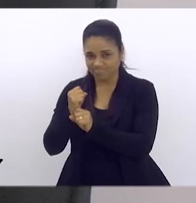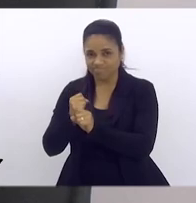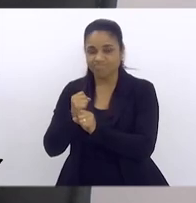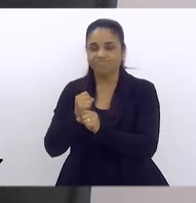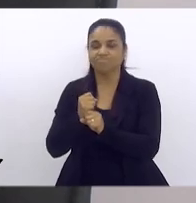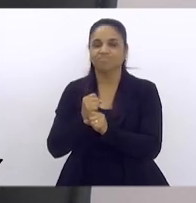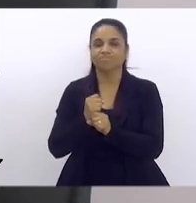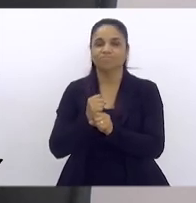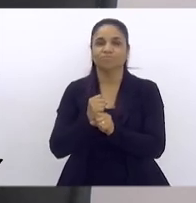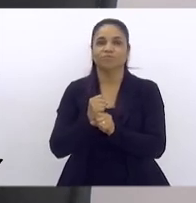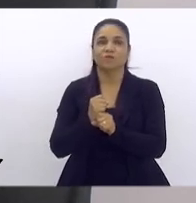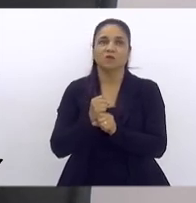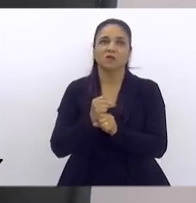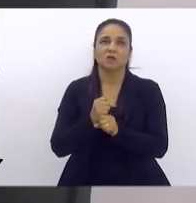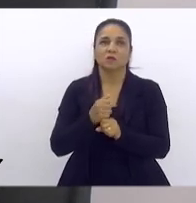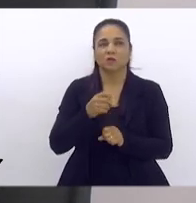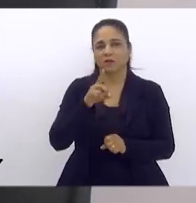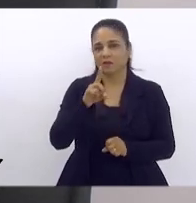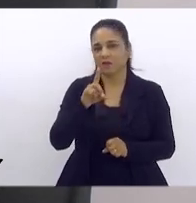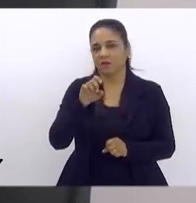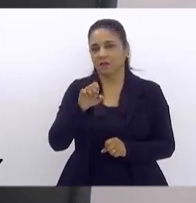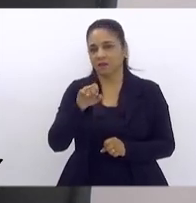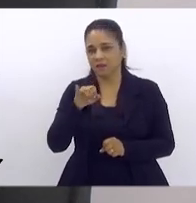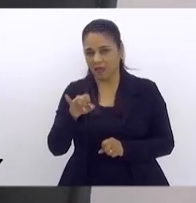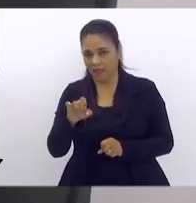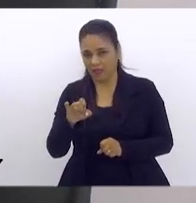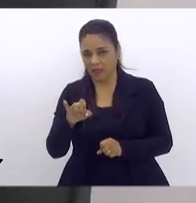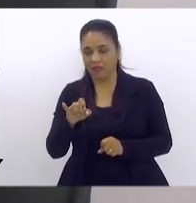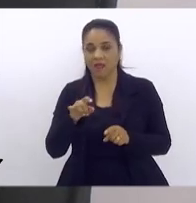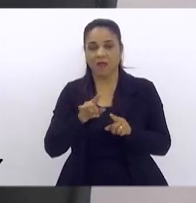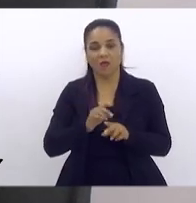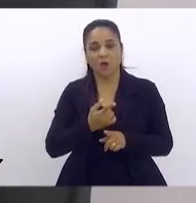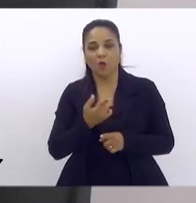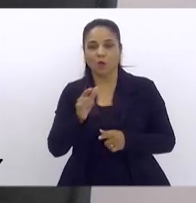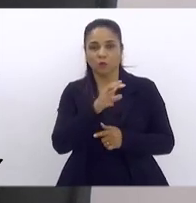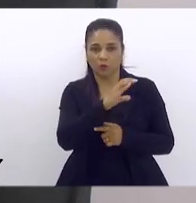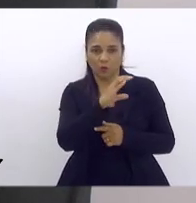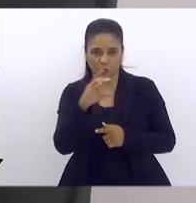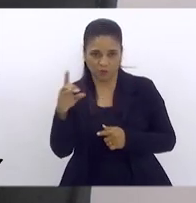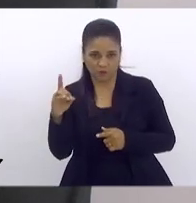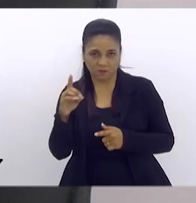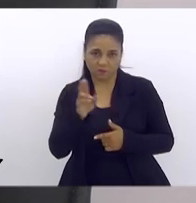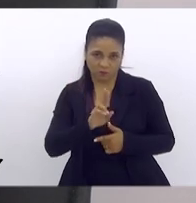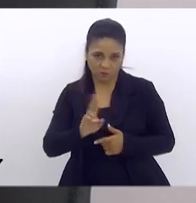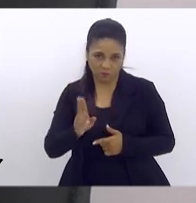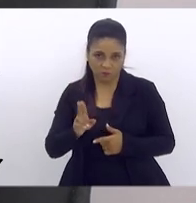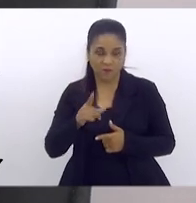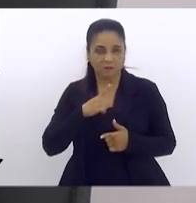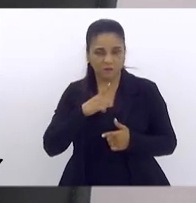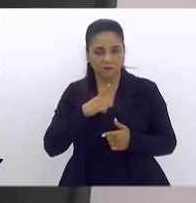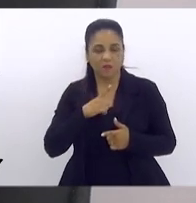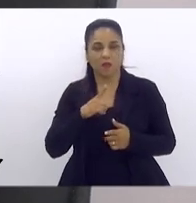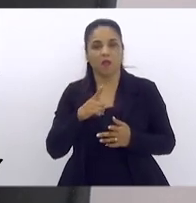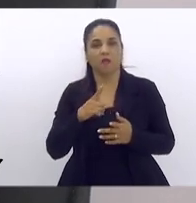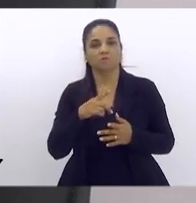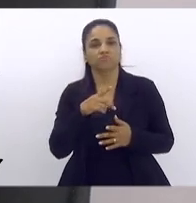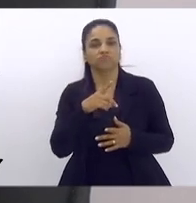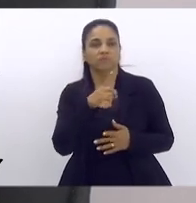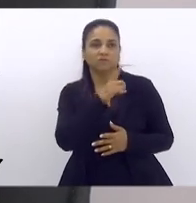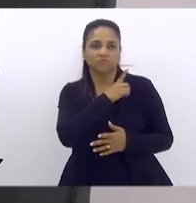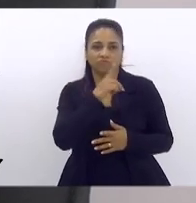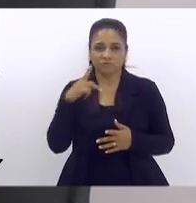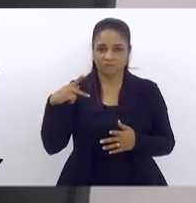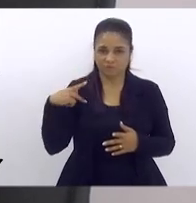hoje não mais no bem né já tem um outro nome de coordenação mas tem um segmento da Defensoria Pública